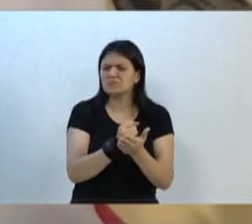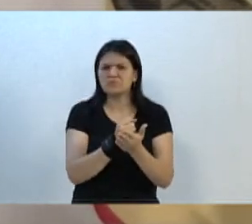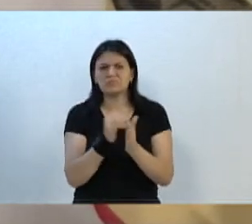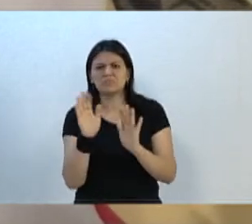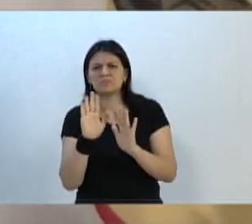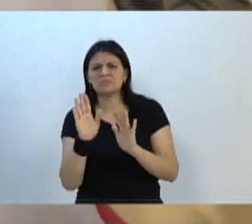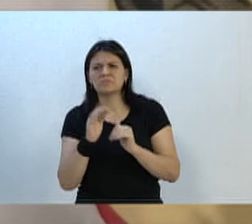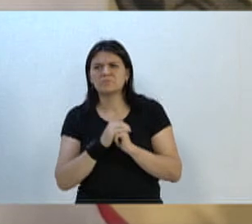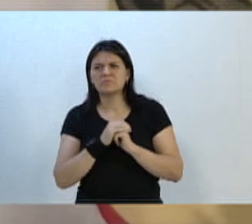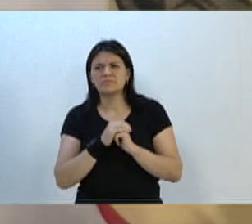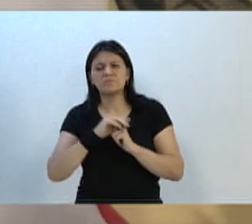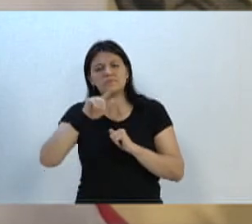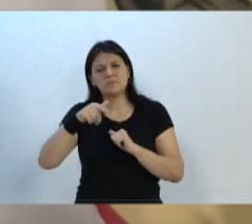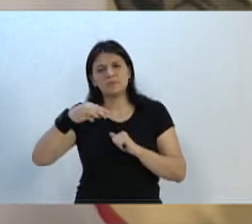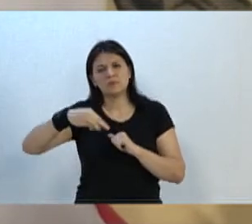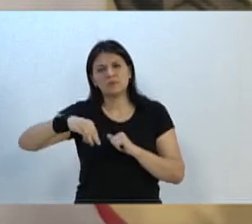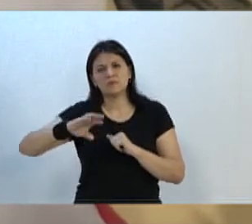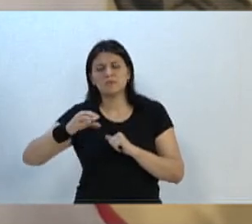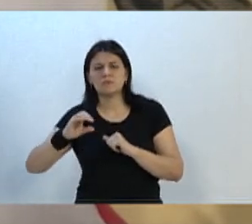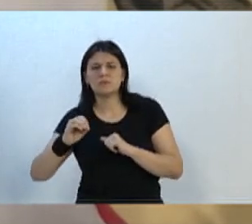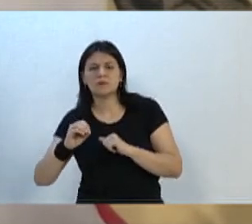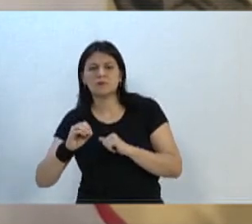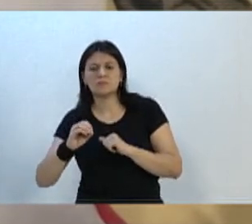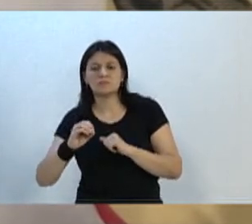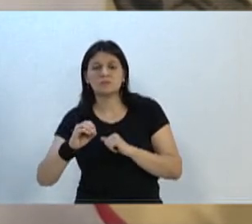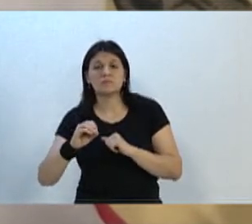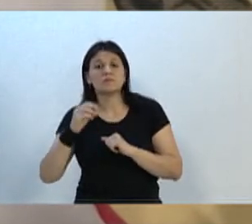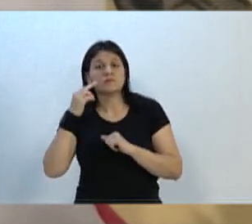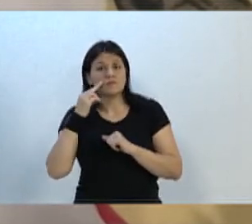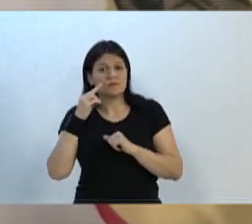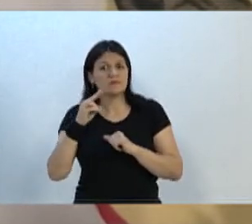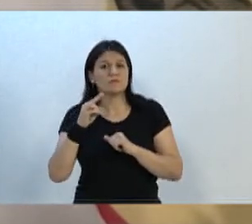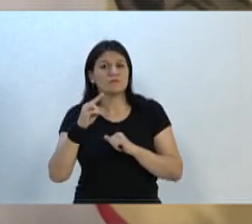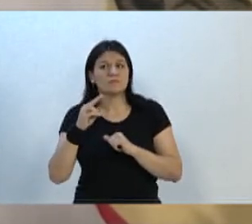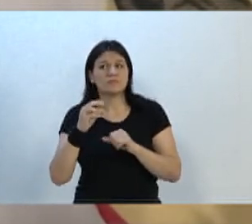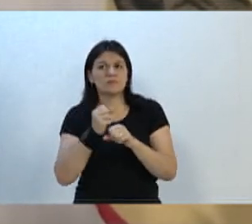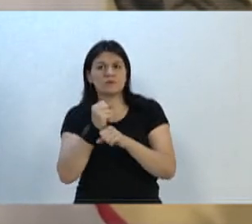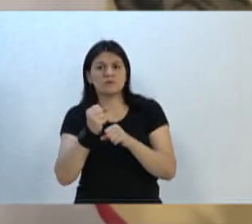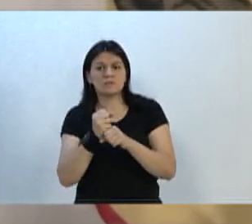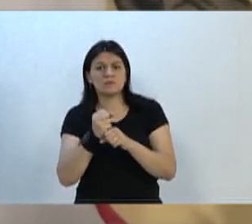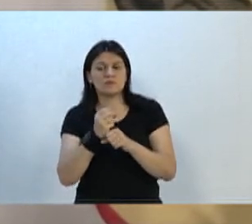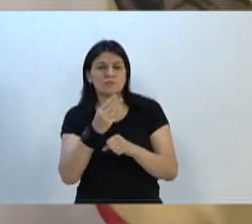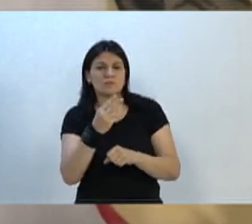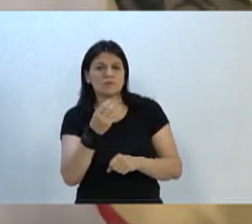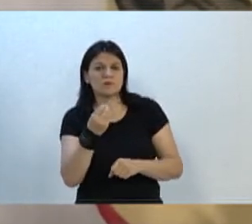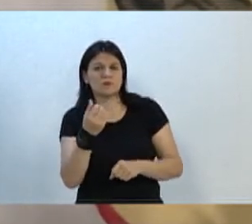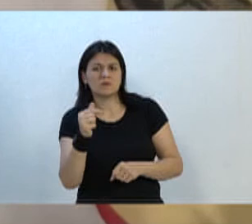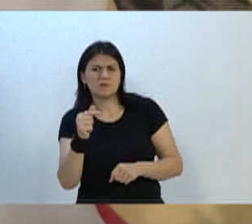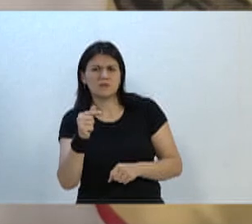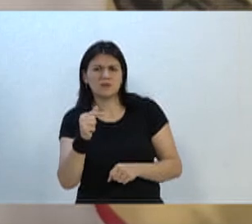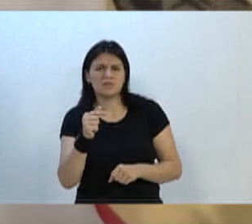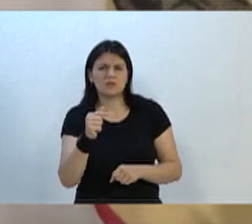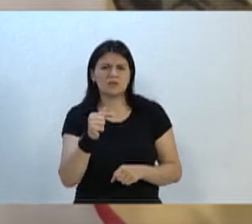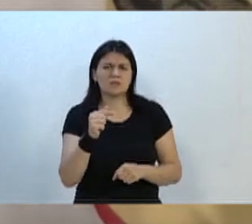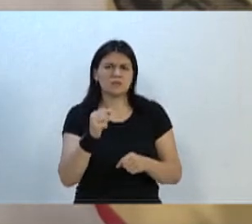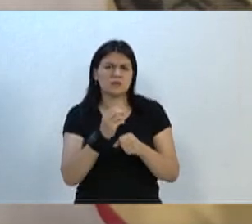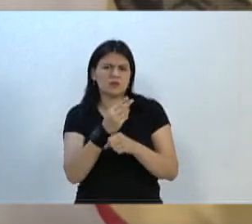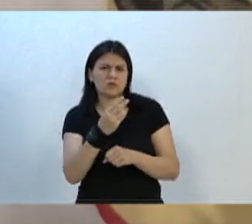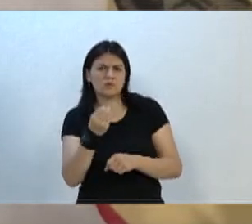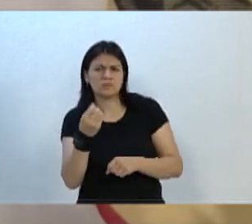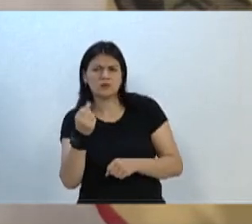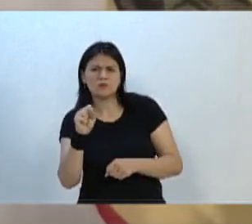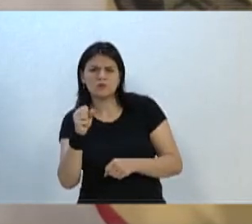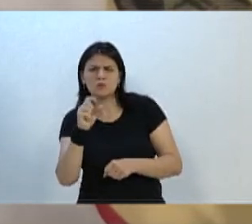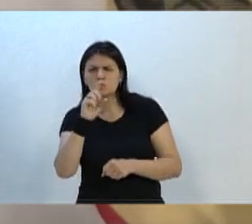depois de macho aqui tu pode ter visto em 2017 em 2018 era um dois três vereadores fazia só uma